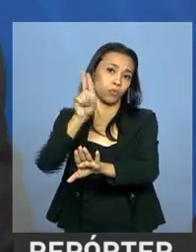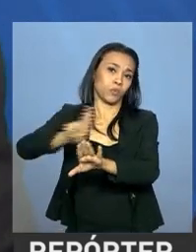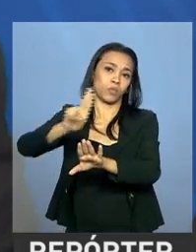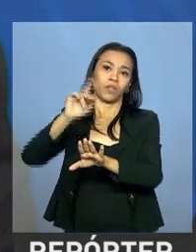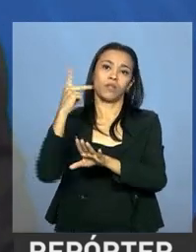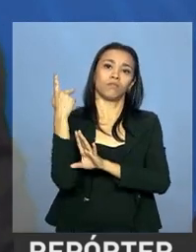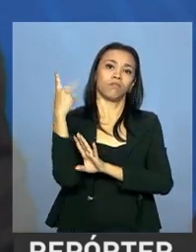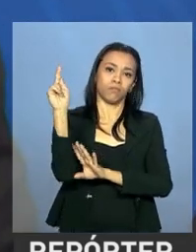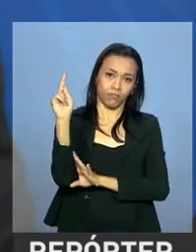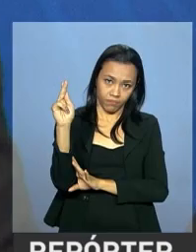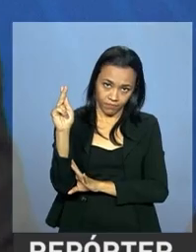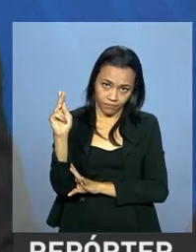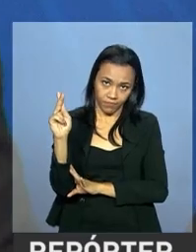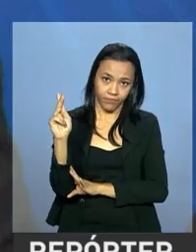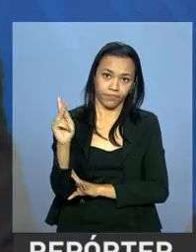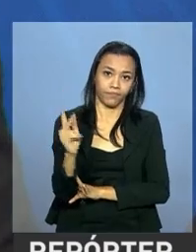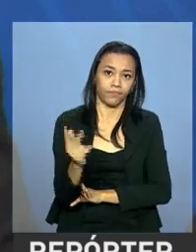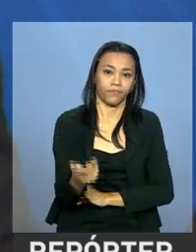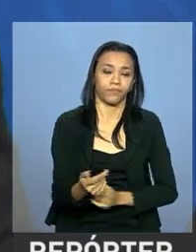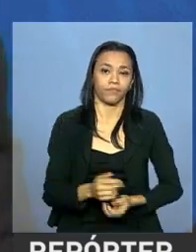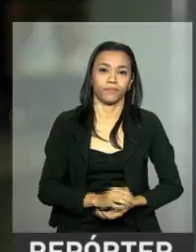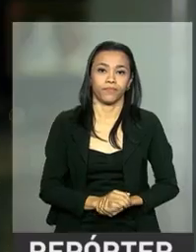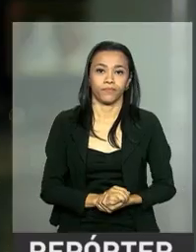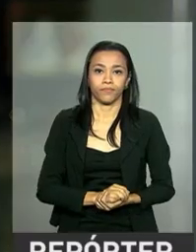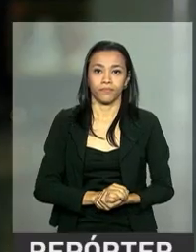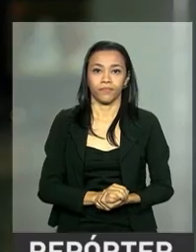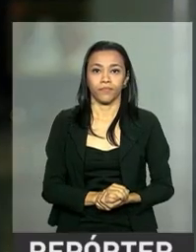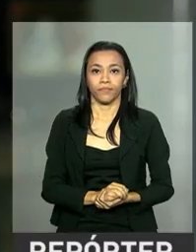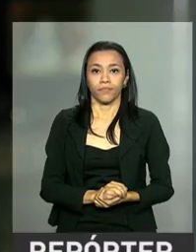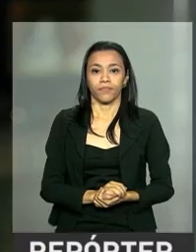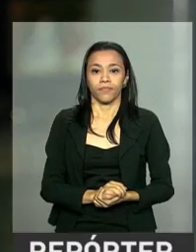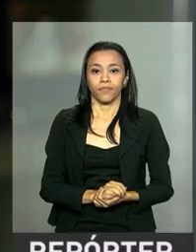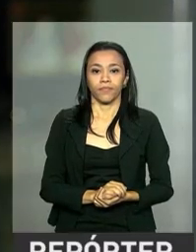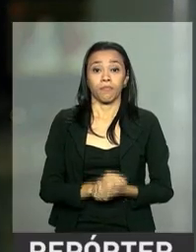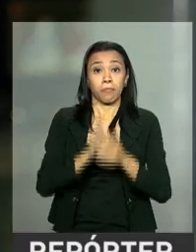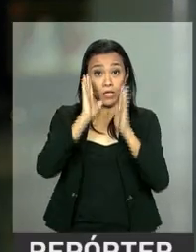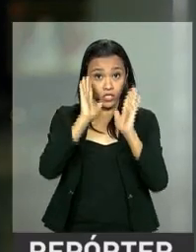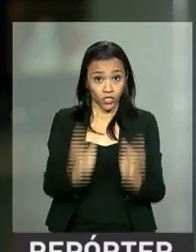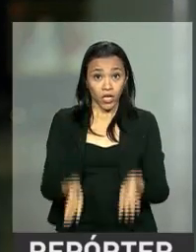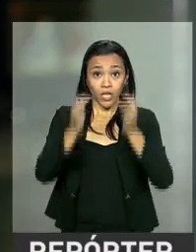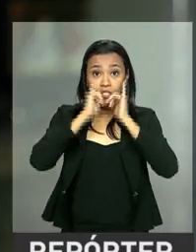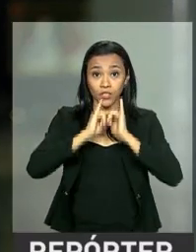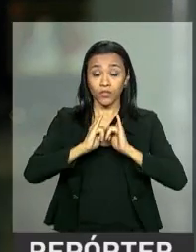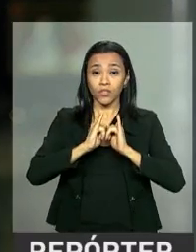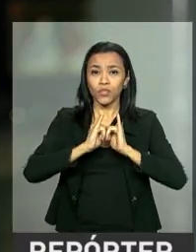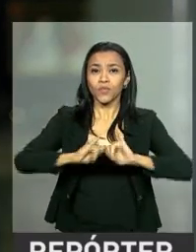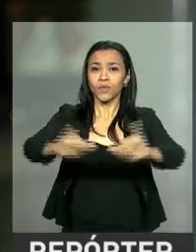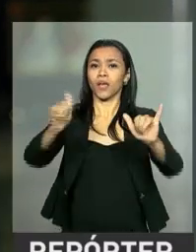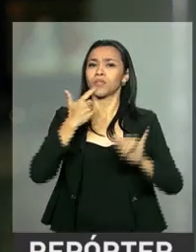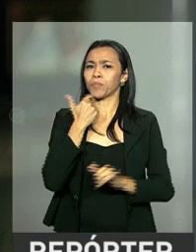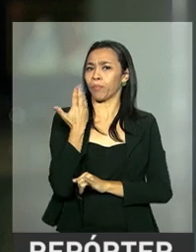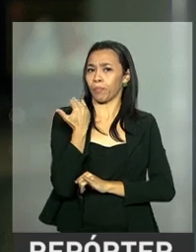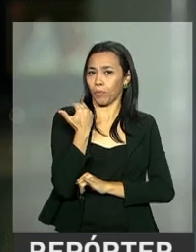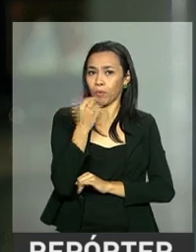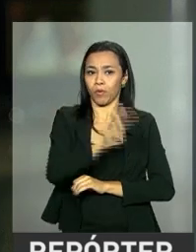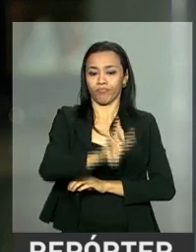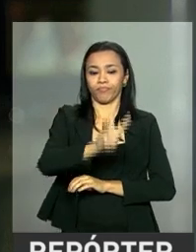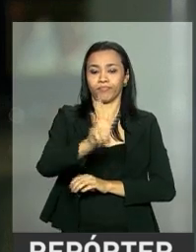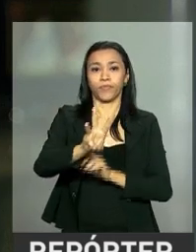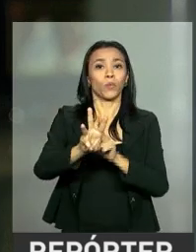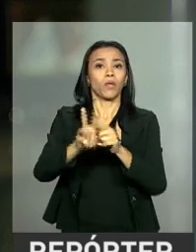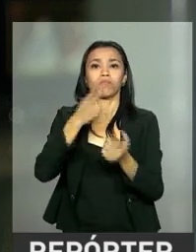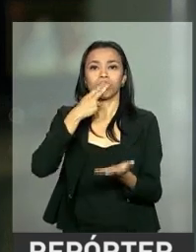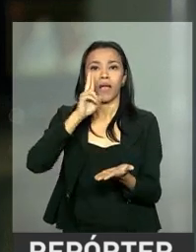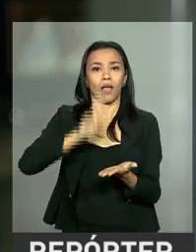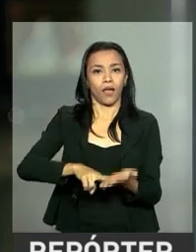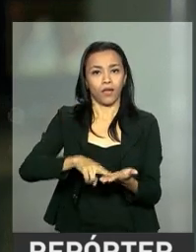seus os seus conhecimentos e foi divulgada agora a pouco pelo Portal Planalto uma carta